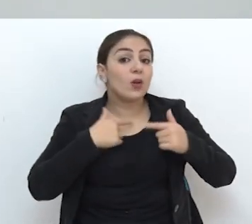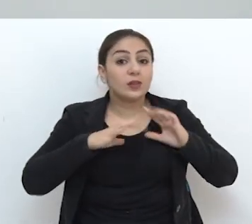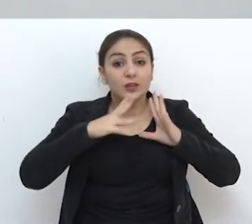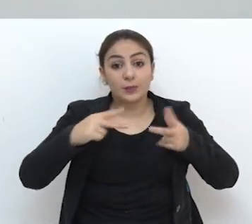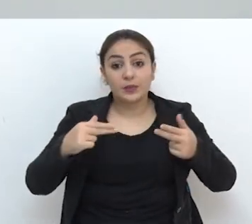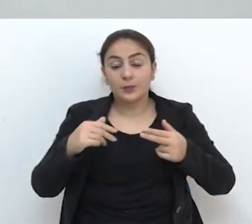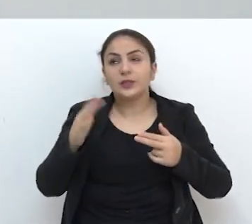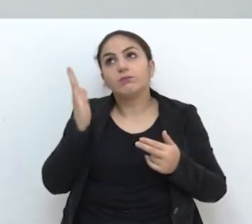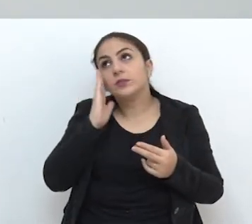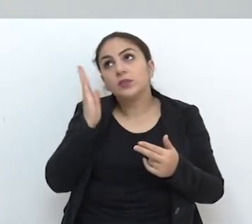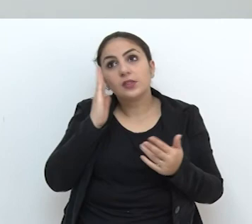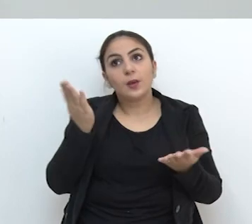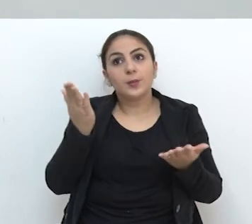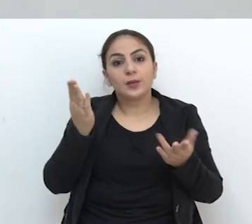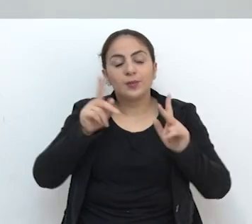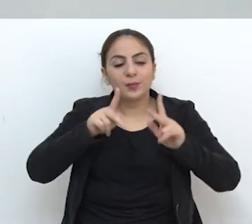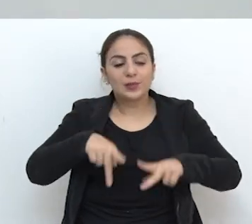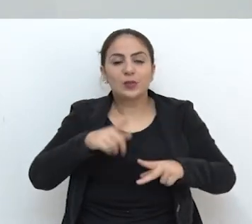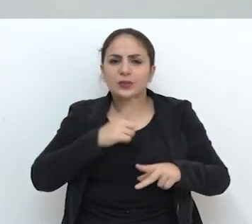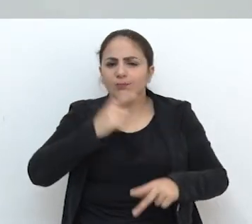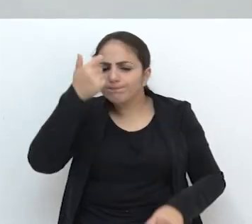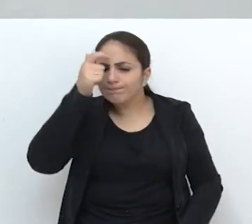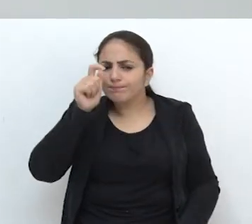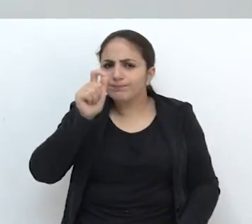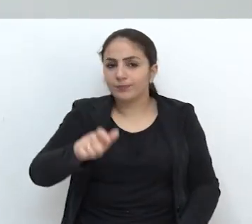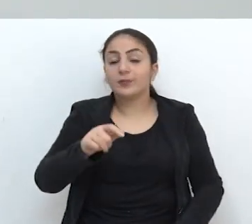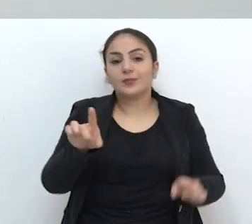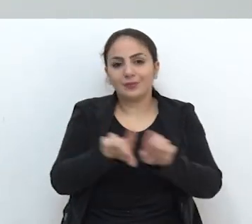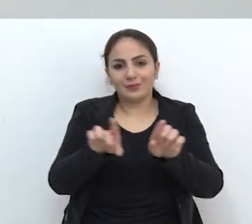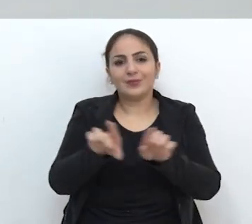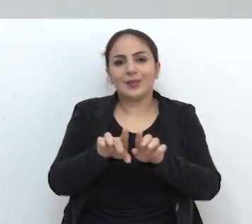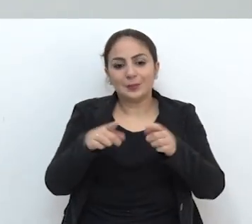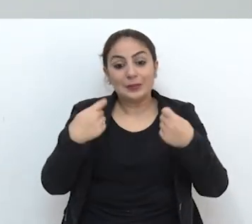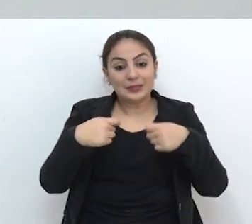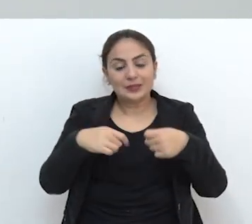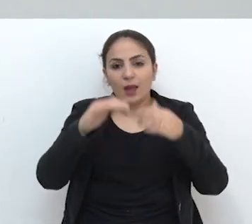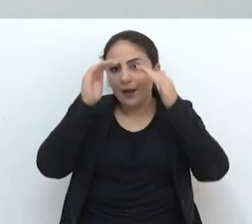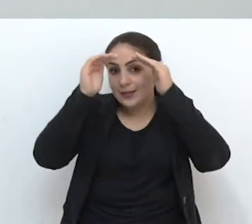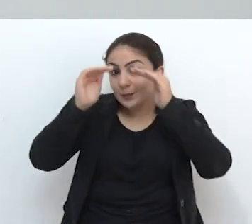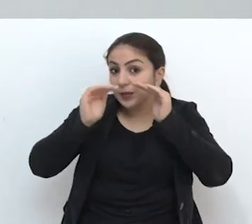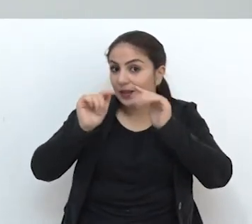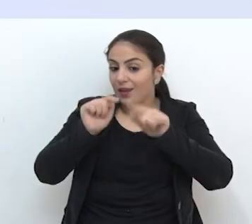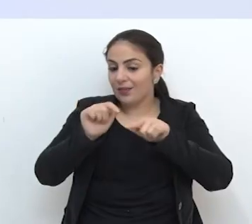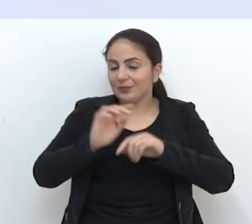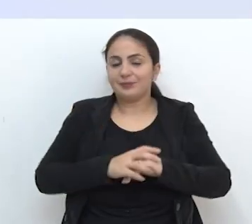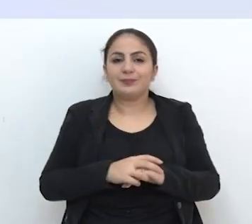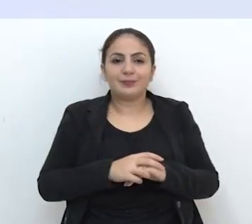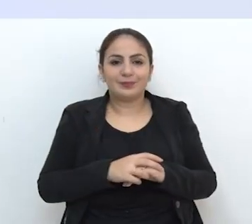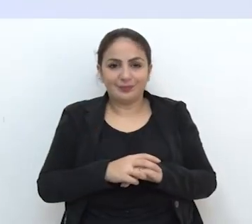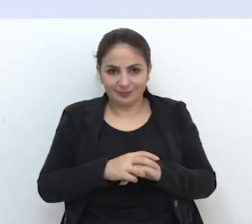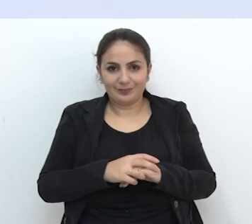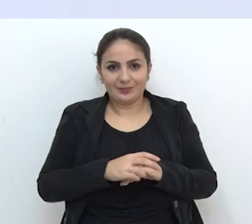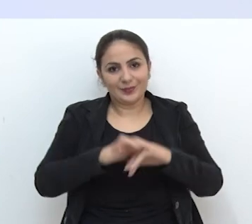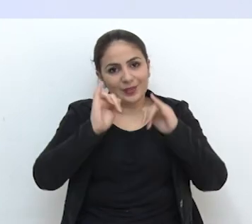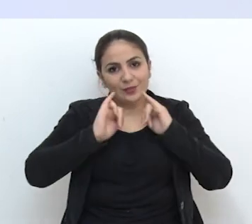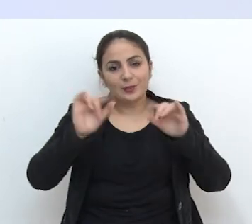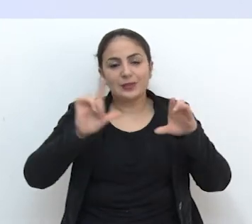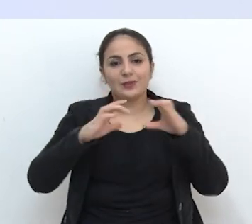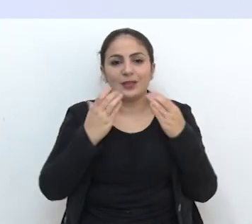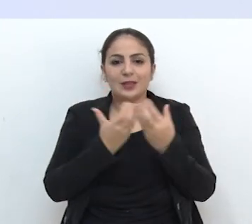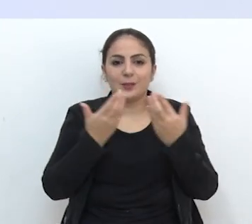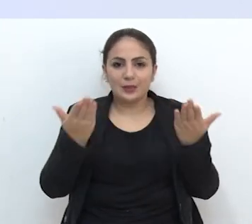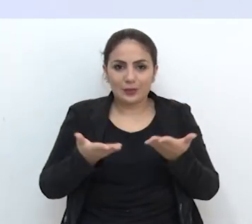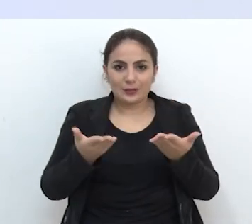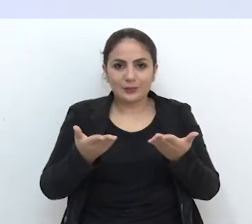animais, mas quem sabe, quem tem consciência que eles também merecem respeito. E o Jornal da Câmara desta